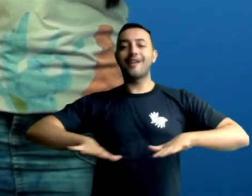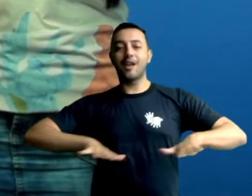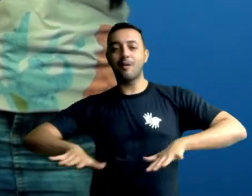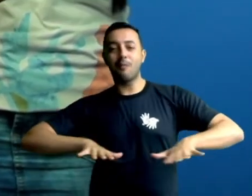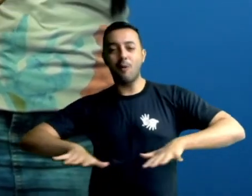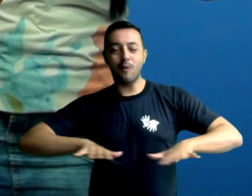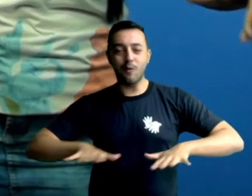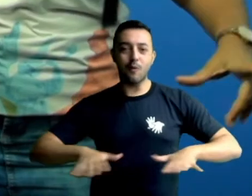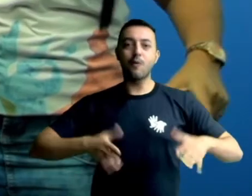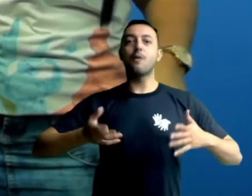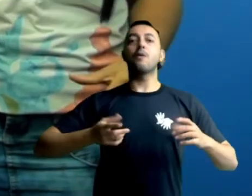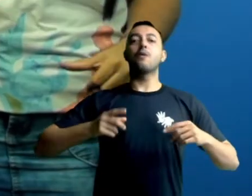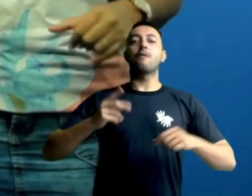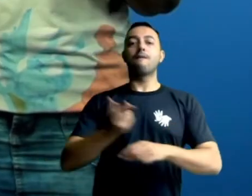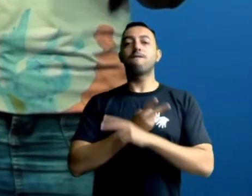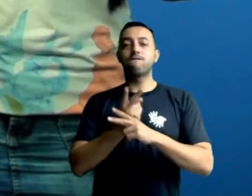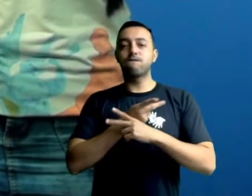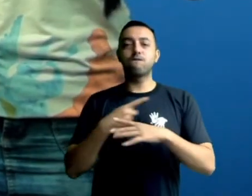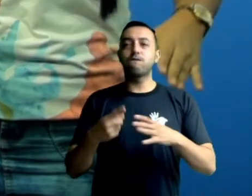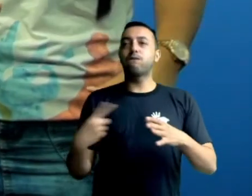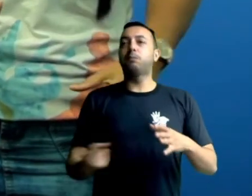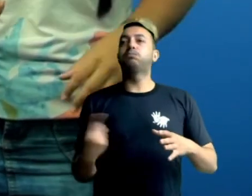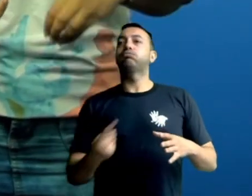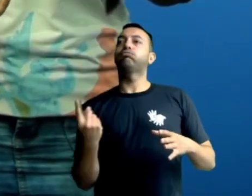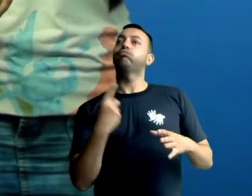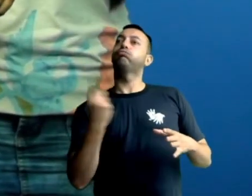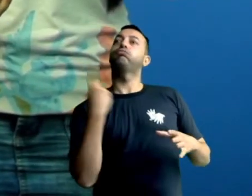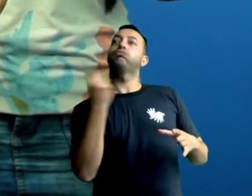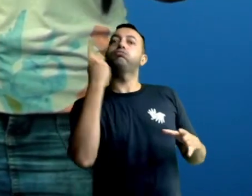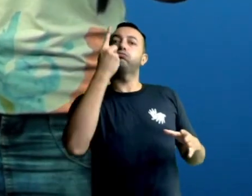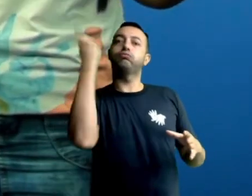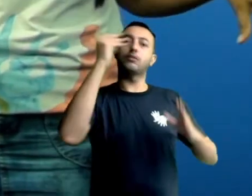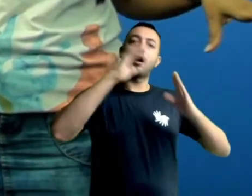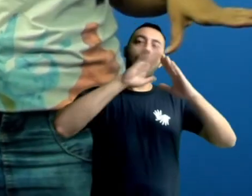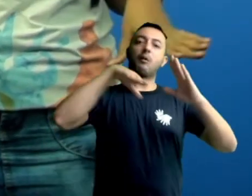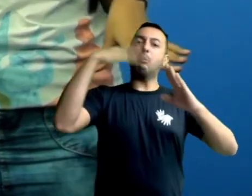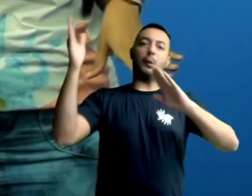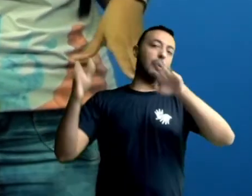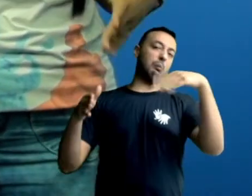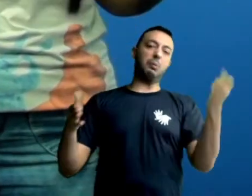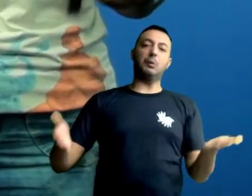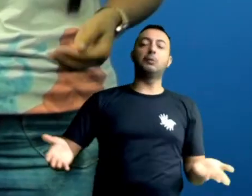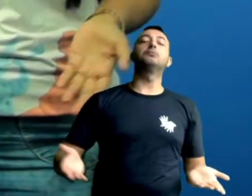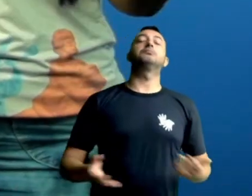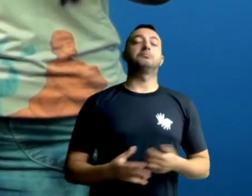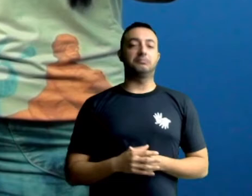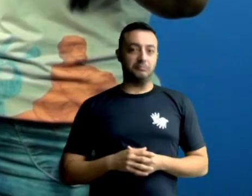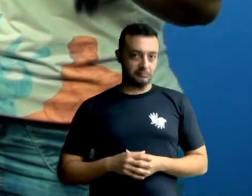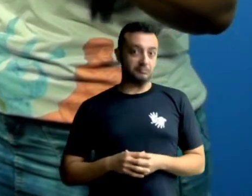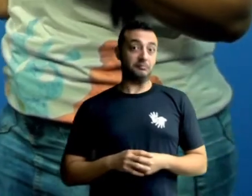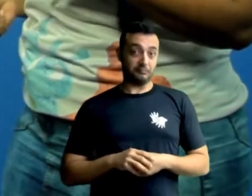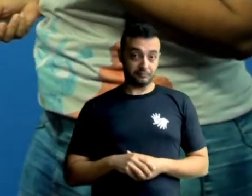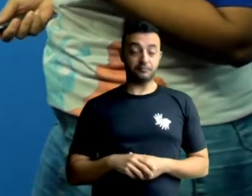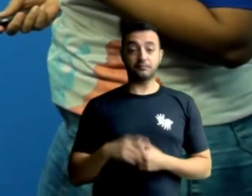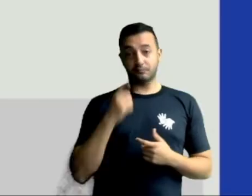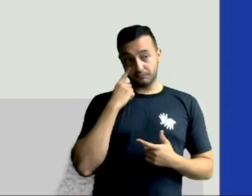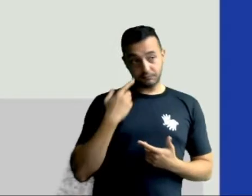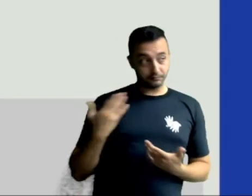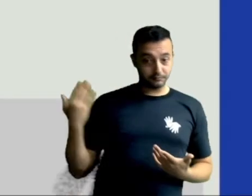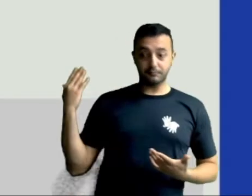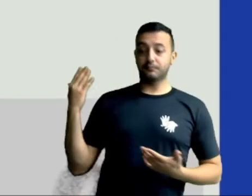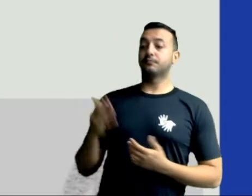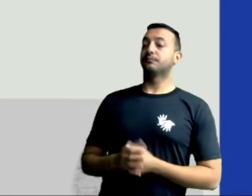terremotos, furacões, né, como o furacão Katrina também, que aí foi muito devastador, ok? Então vamos lá, olha para